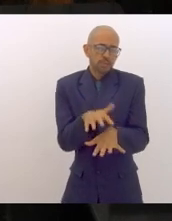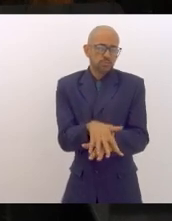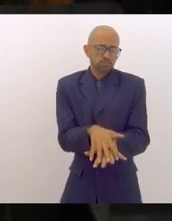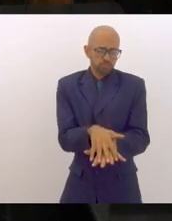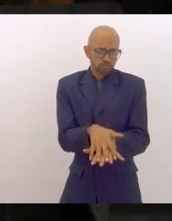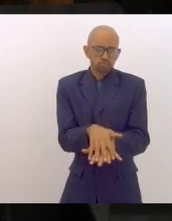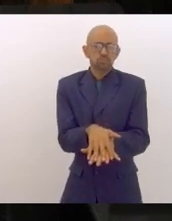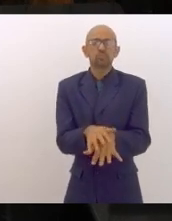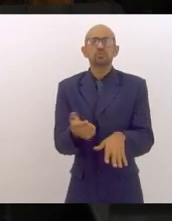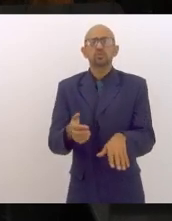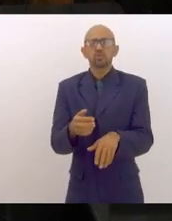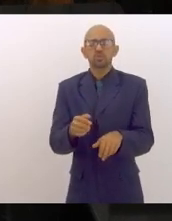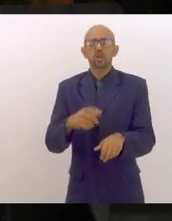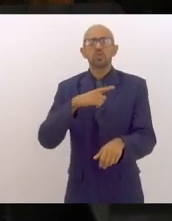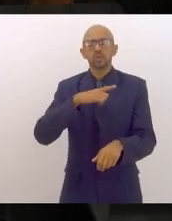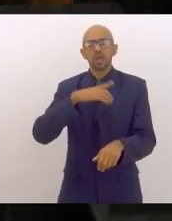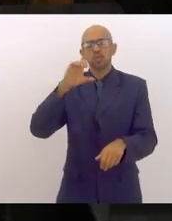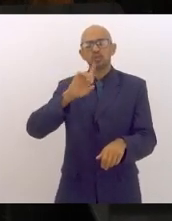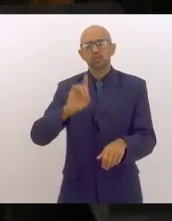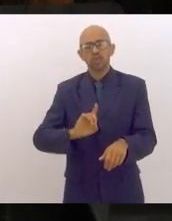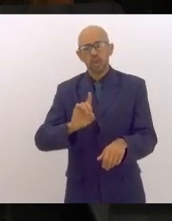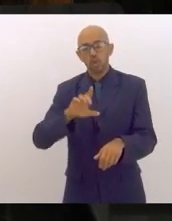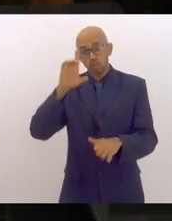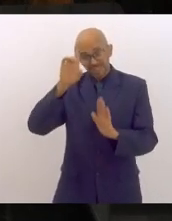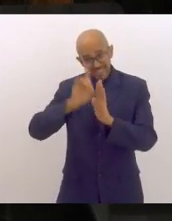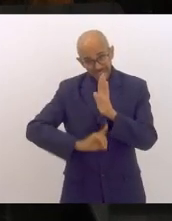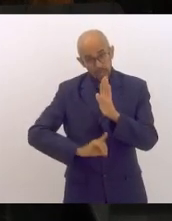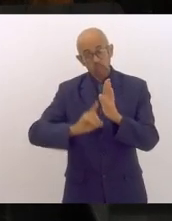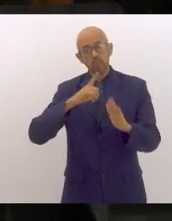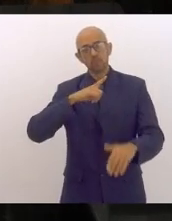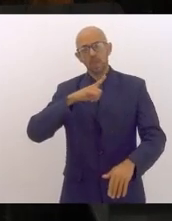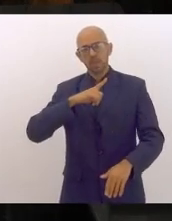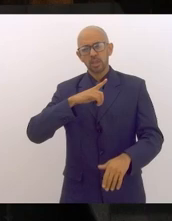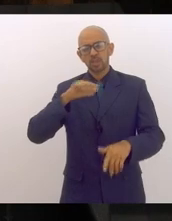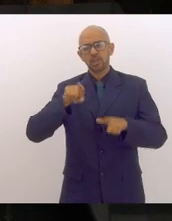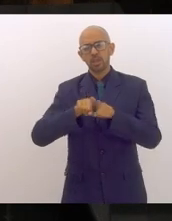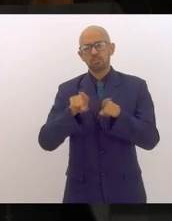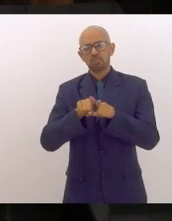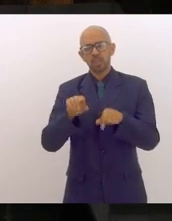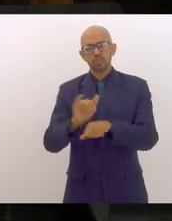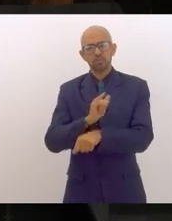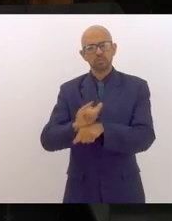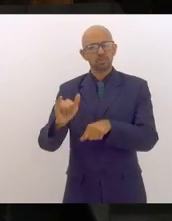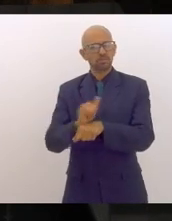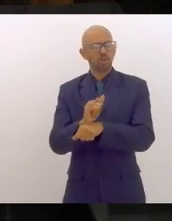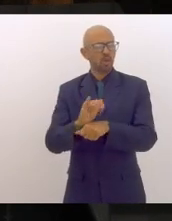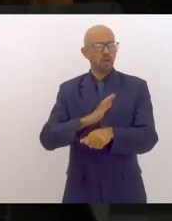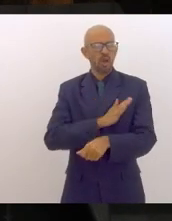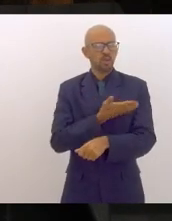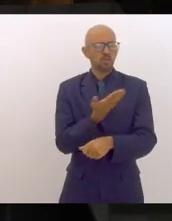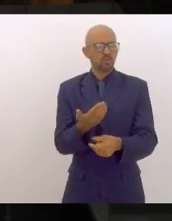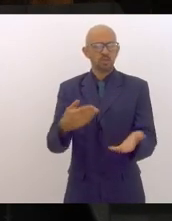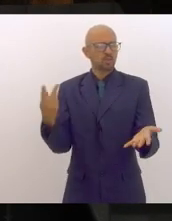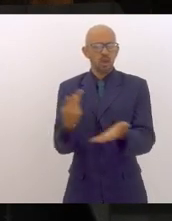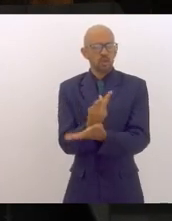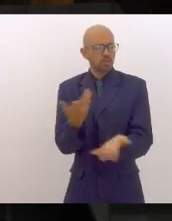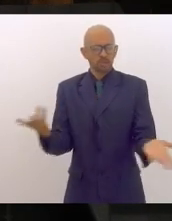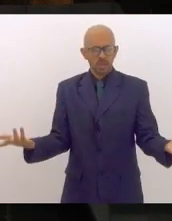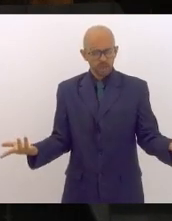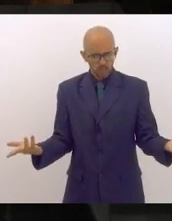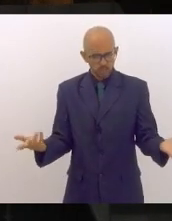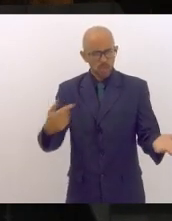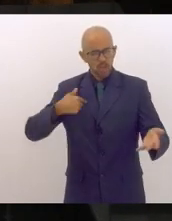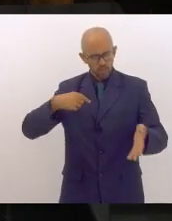especializado que têm direito de ter, tendo notícias, inclusive, de alguns improvisos grotescos. Hoje me chegou a informação que eu ainda